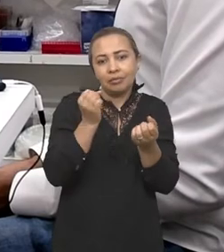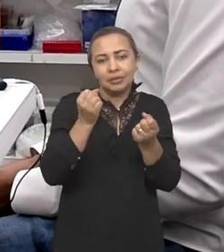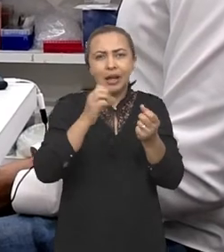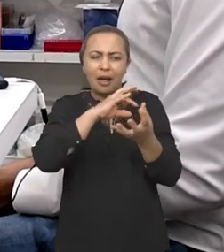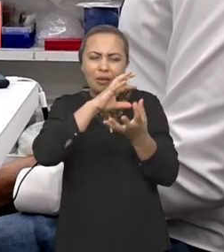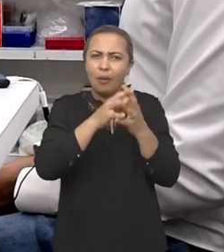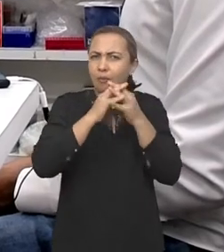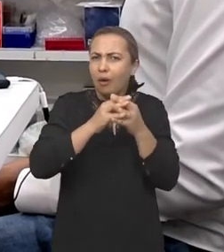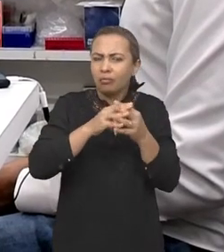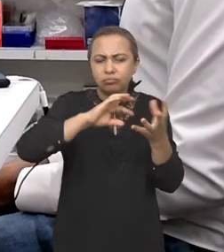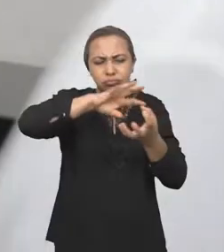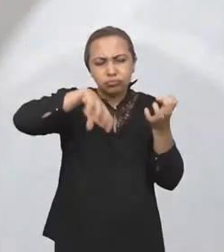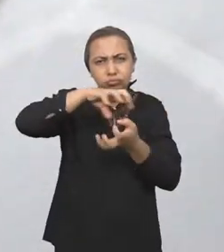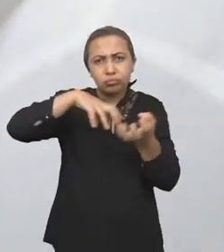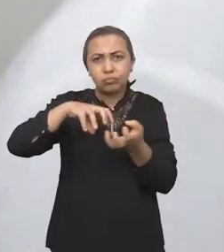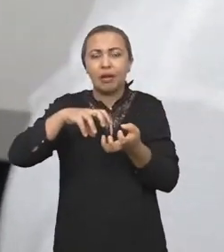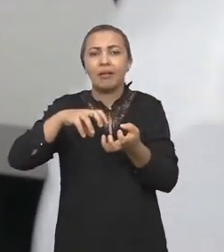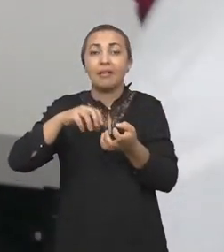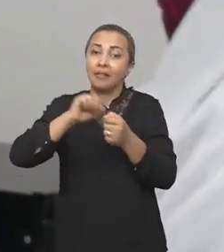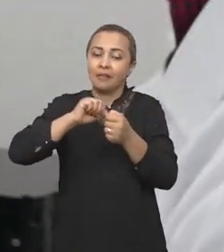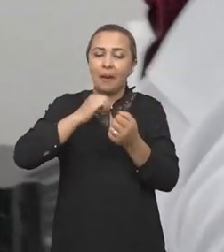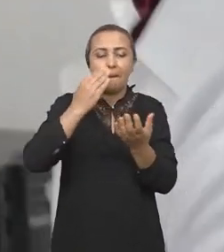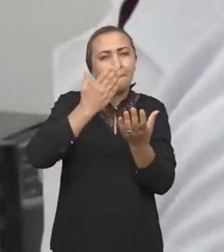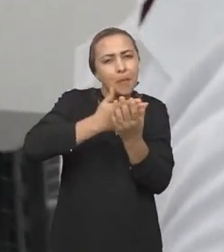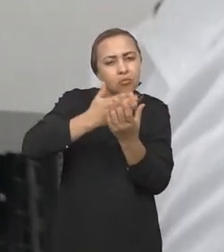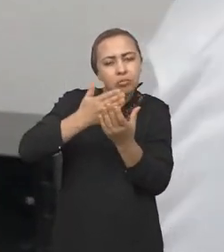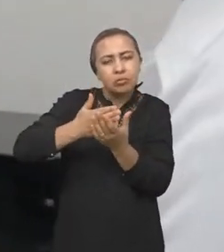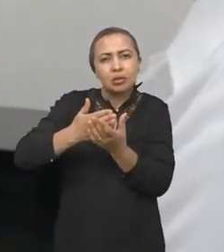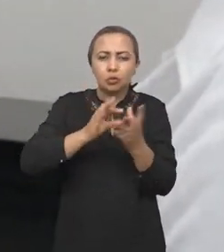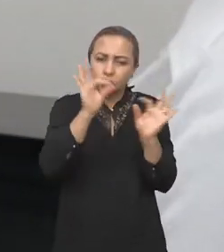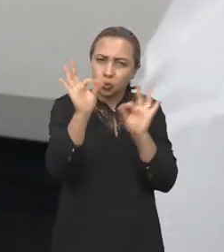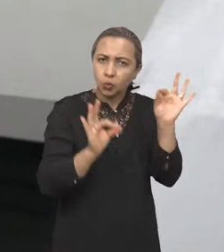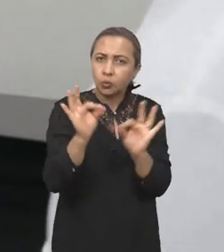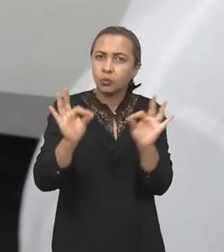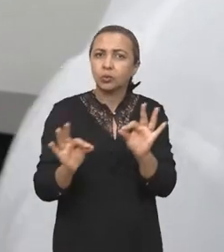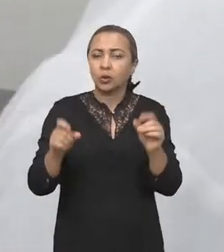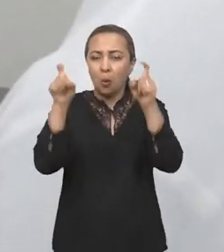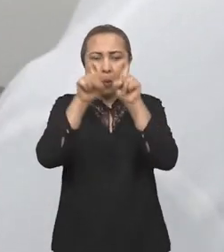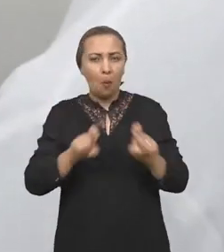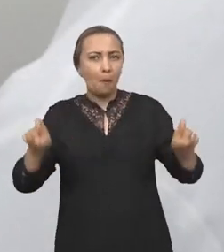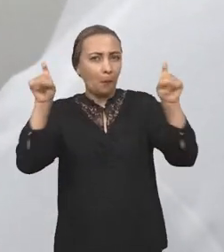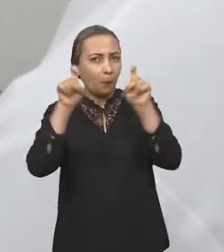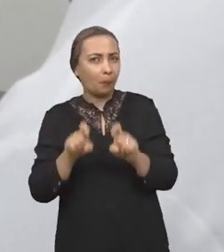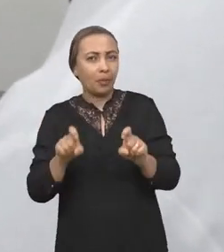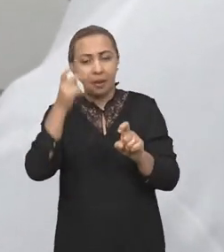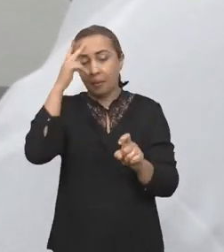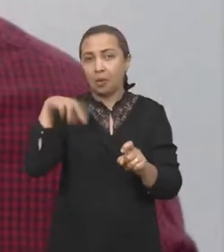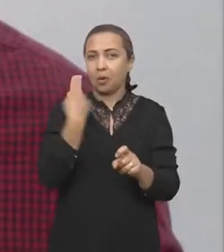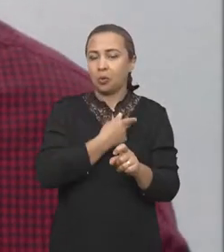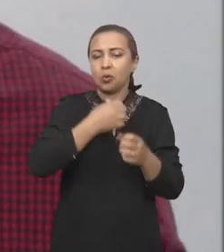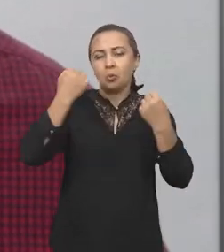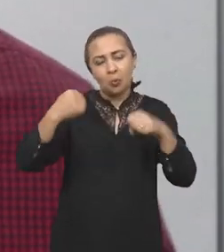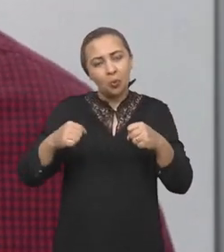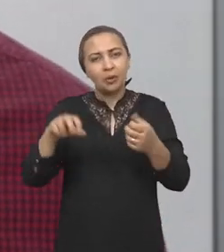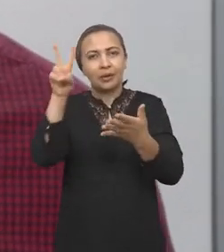essa informação ela está toda embaralhada. Então, a gente passa por todo um processo computacional para organizar essa informação e a